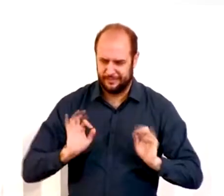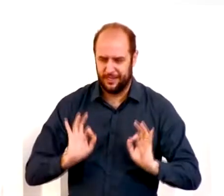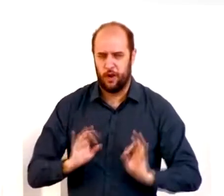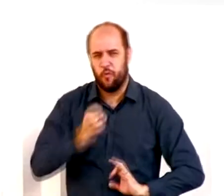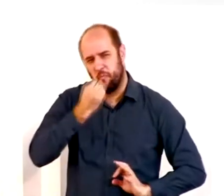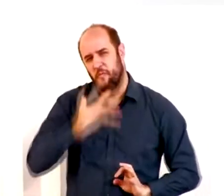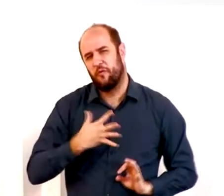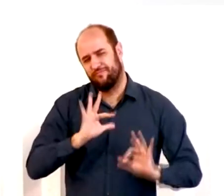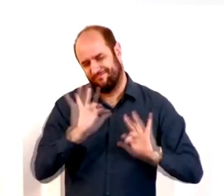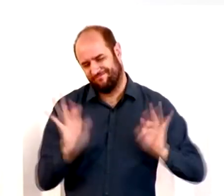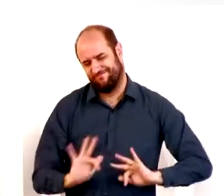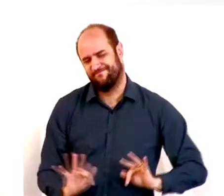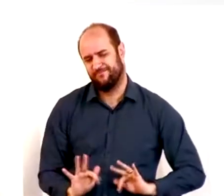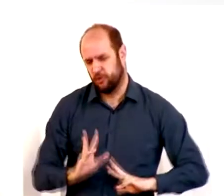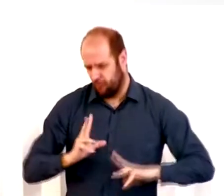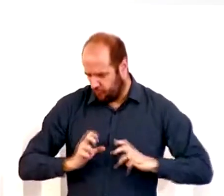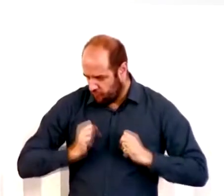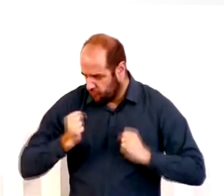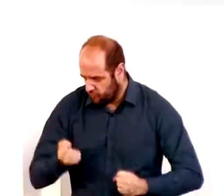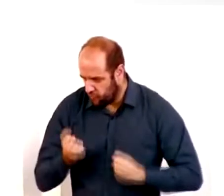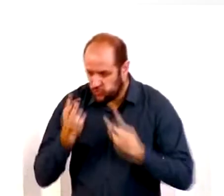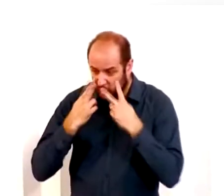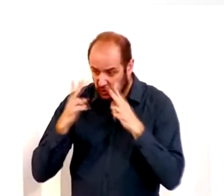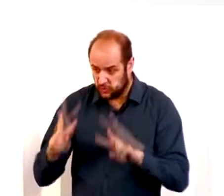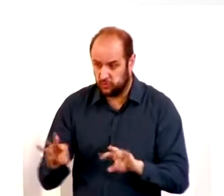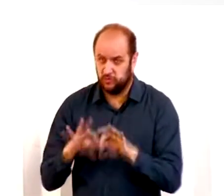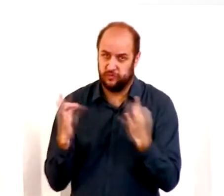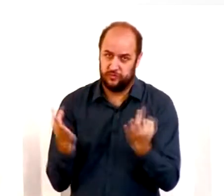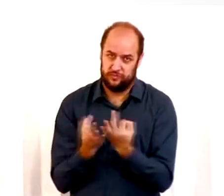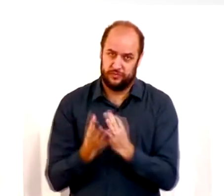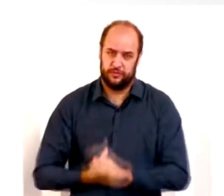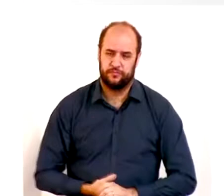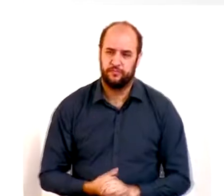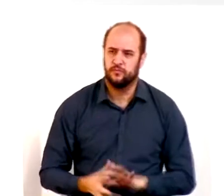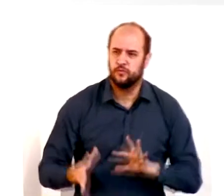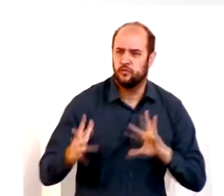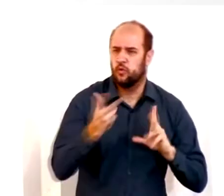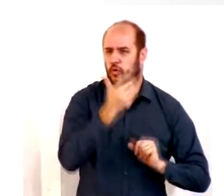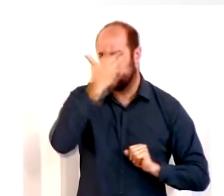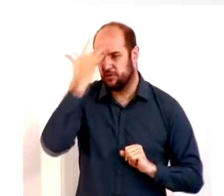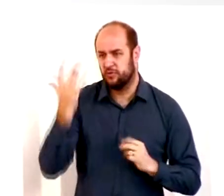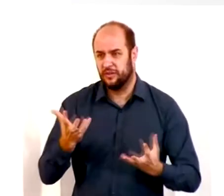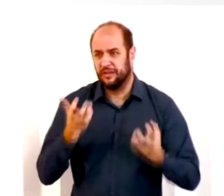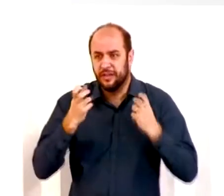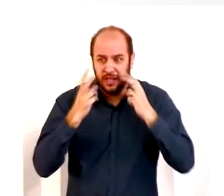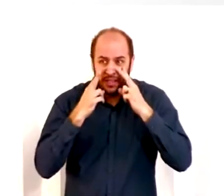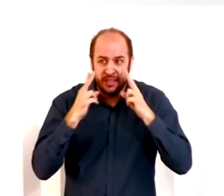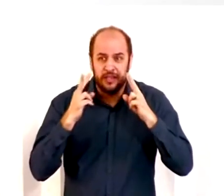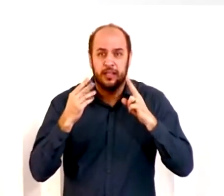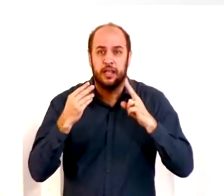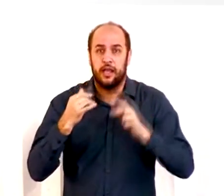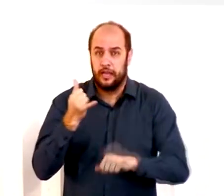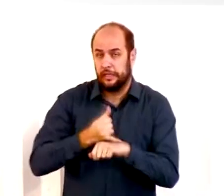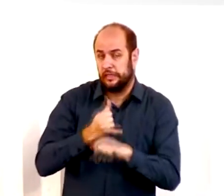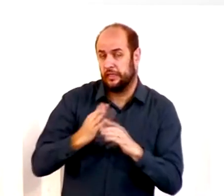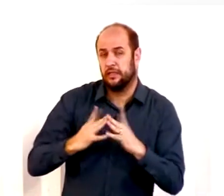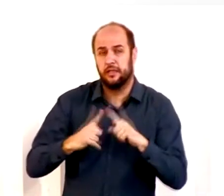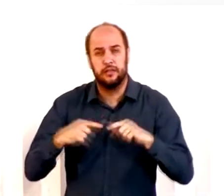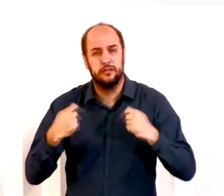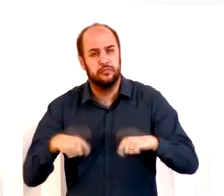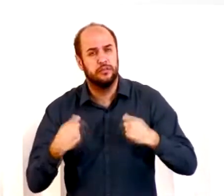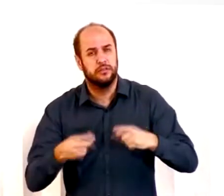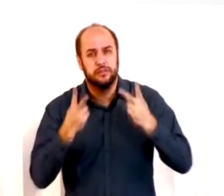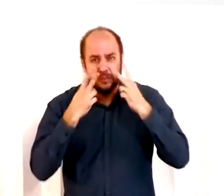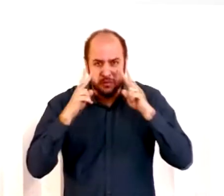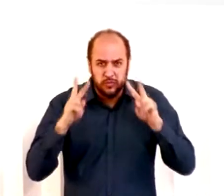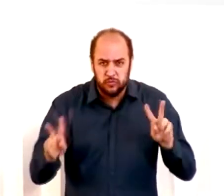que força o testemunho da família. Todo aquele que quer ser líder na igreja precisa, então, de um testemunho pessoal, precisa de um testemunho